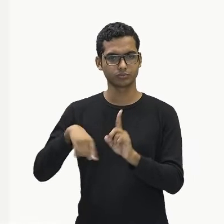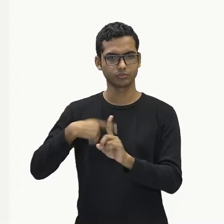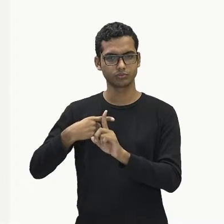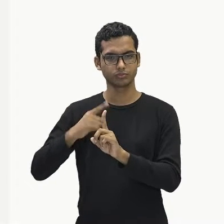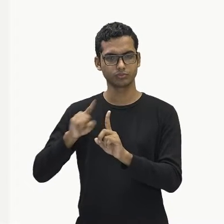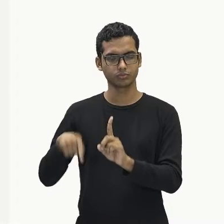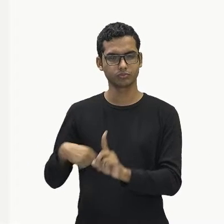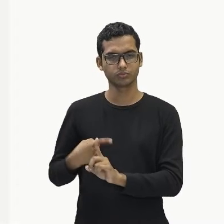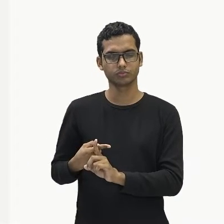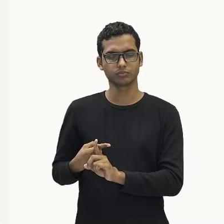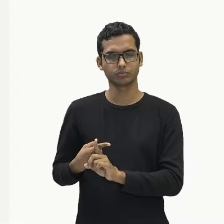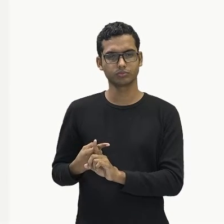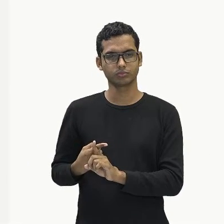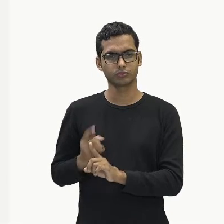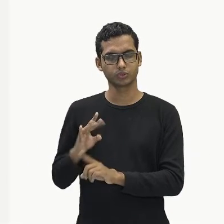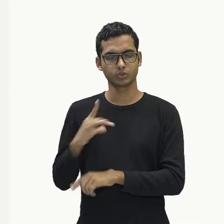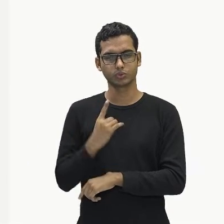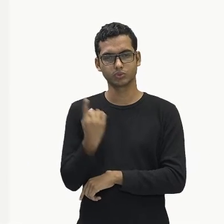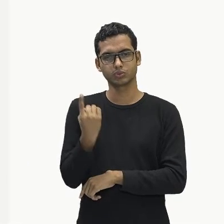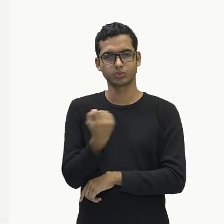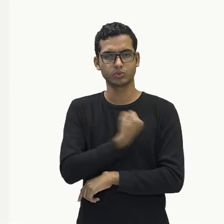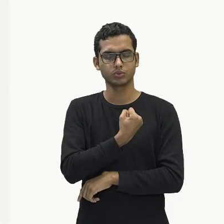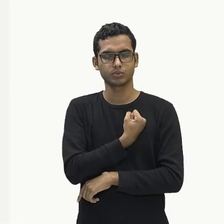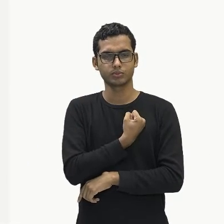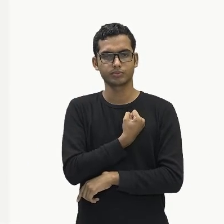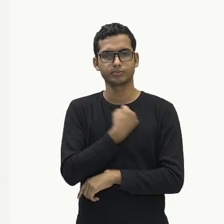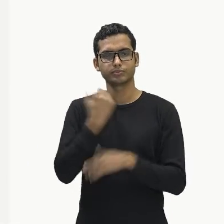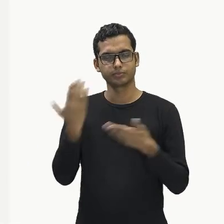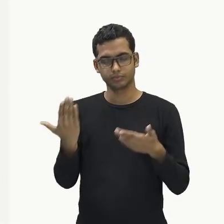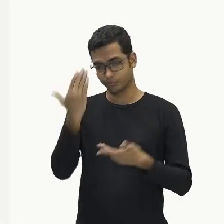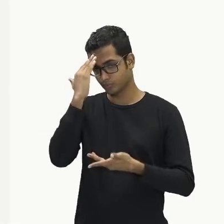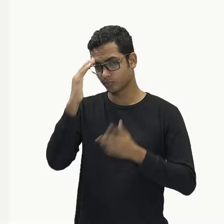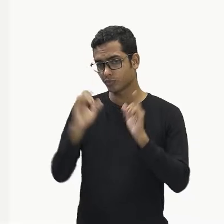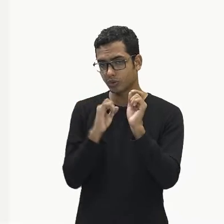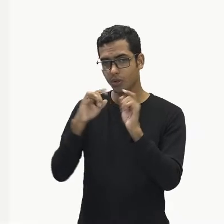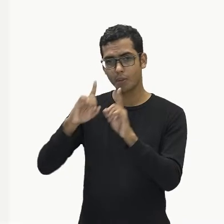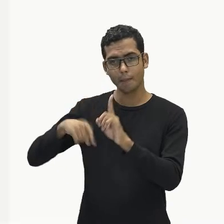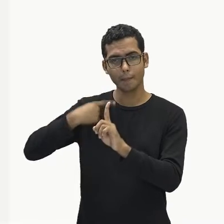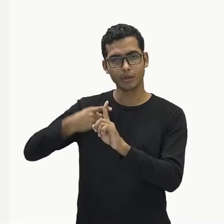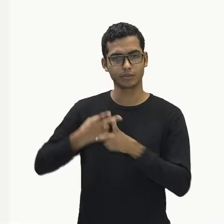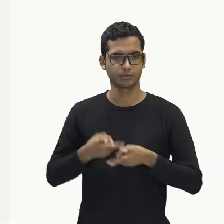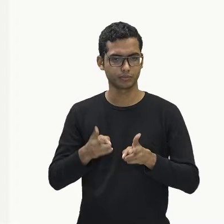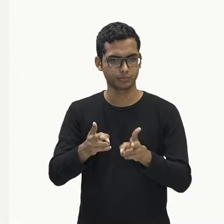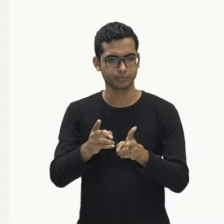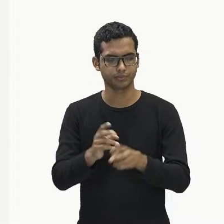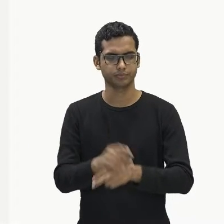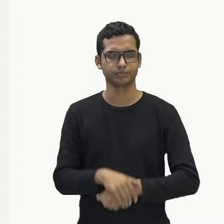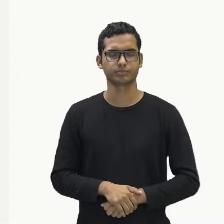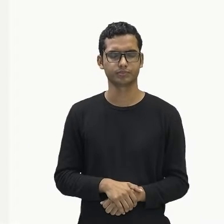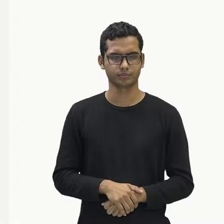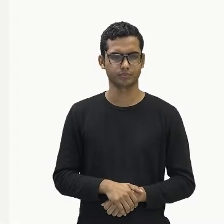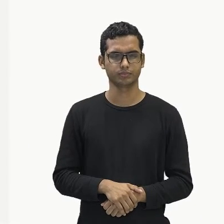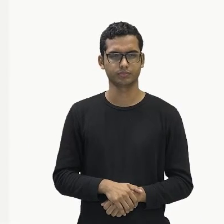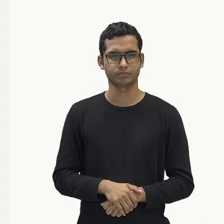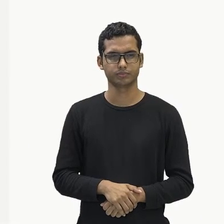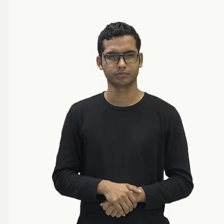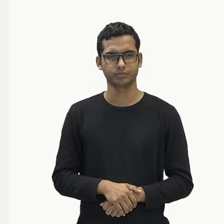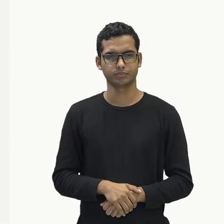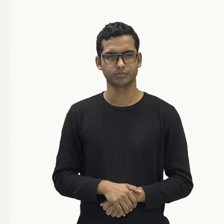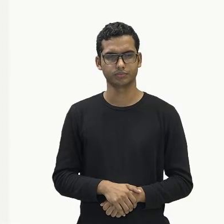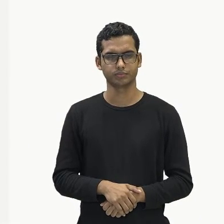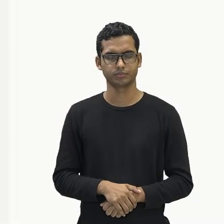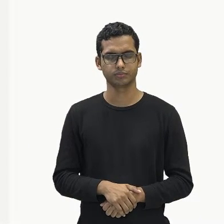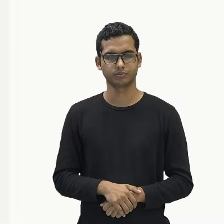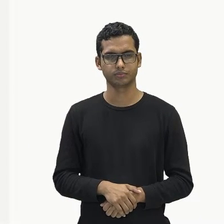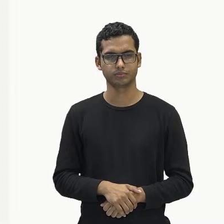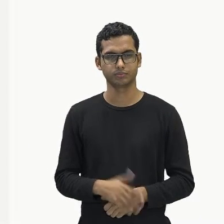um número, nós entendemos que o sinal de mais está lá. Então, essa propriedade